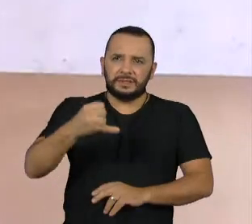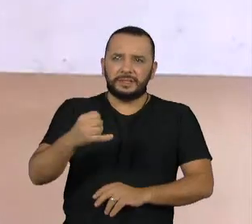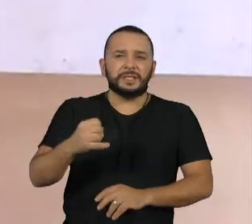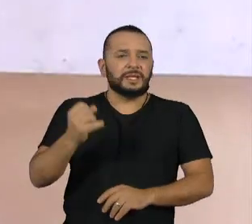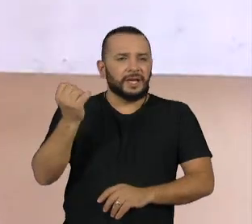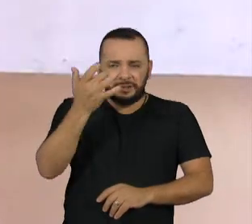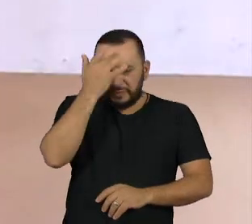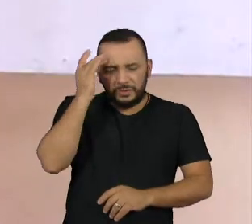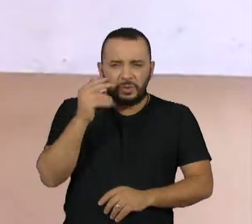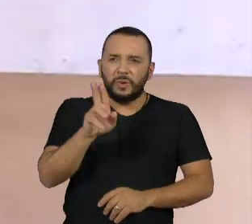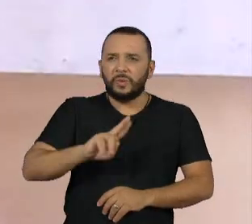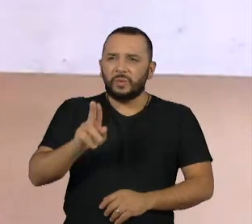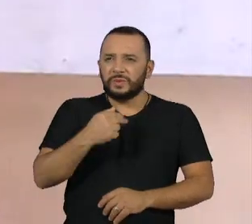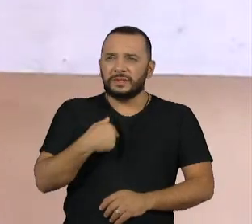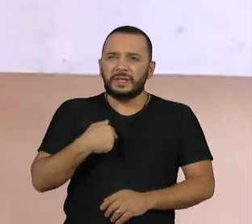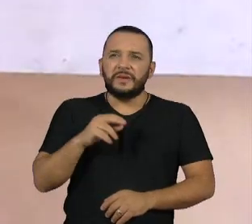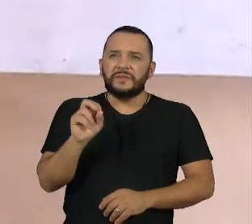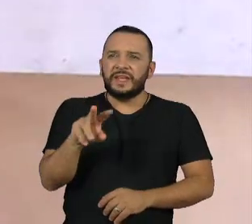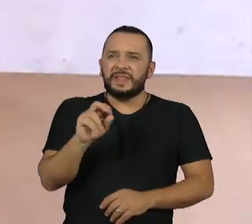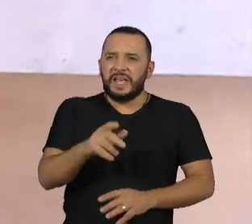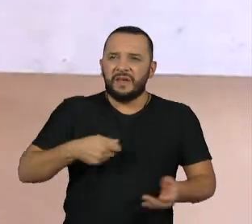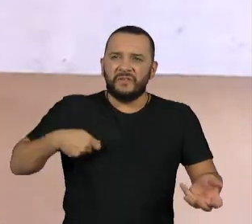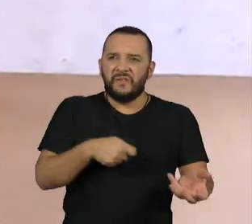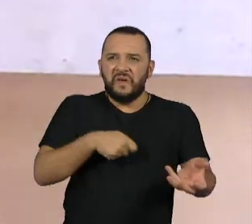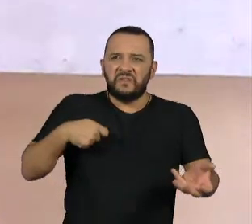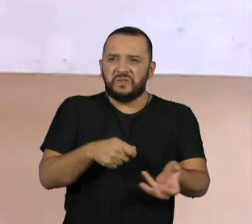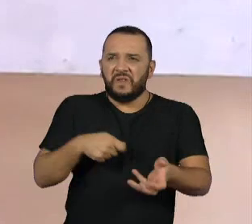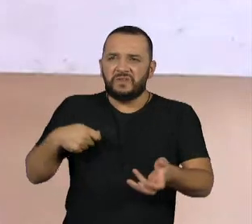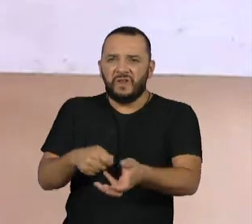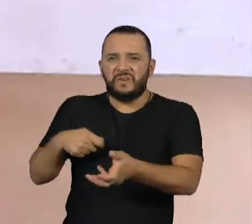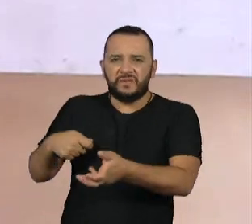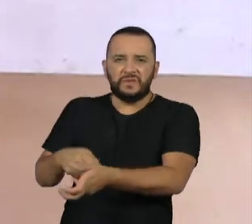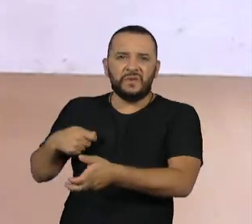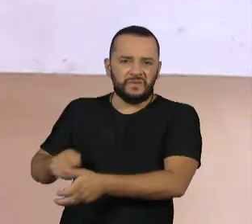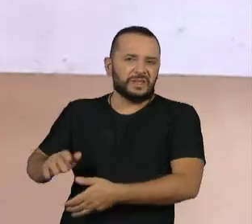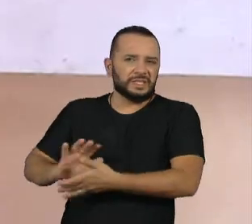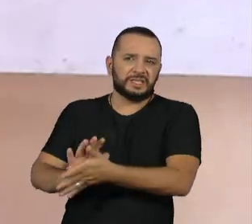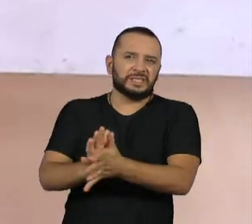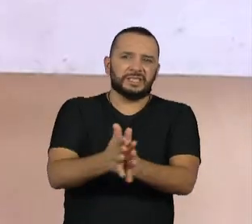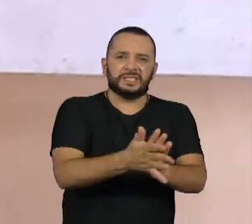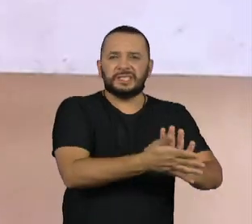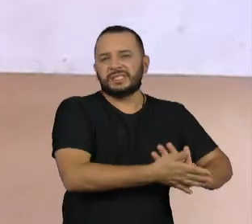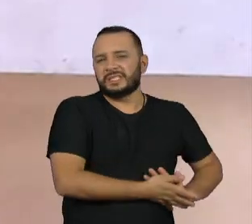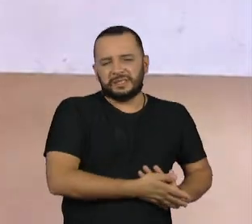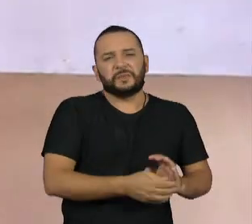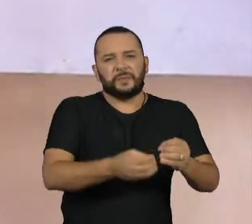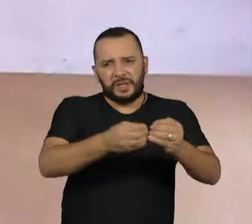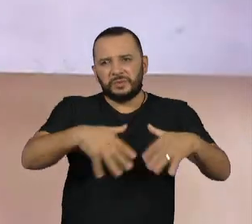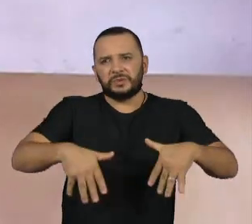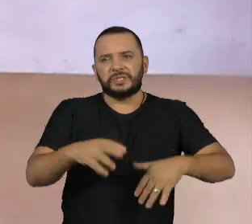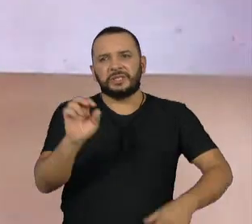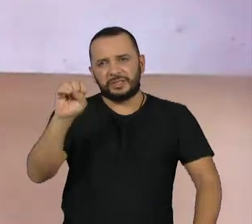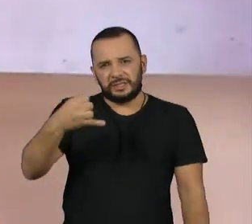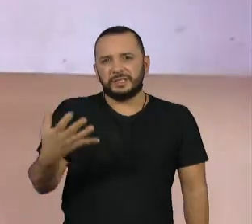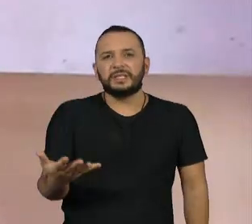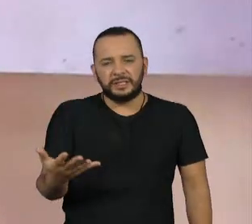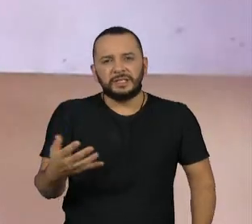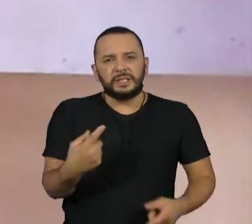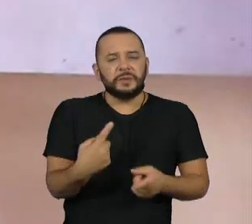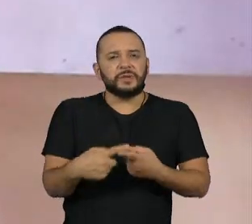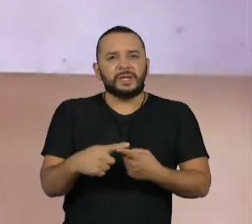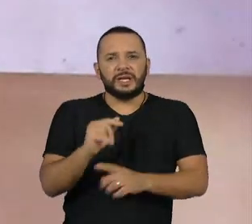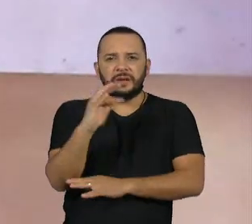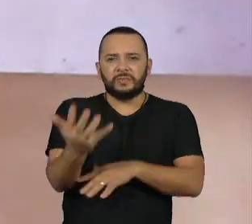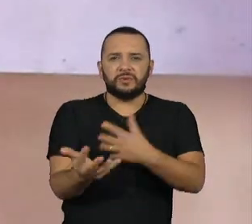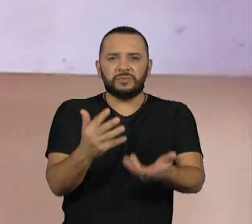venenos no meio ambiente, então está praticamente a região aqui está toda comprometida por causa do desmatamento e também